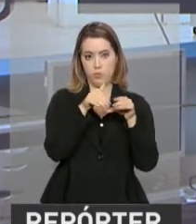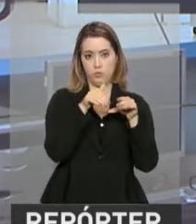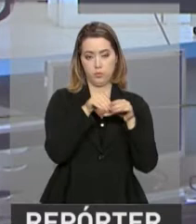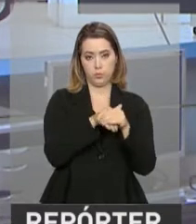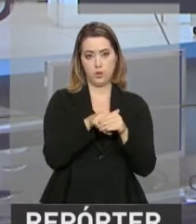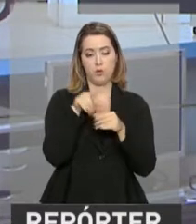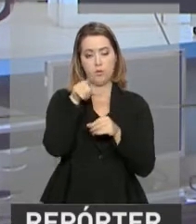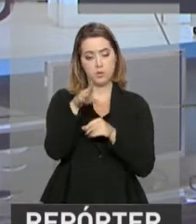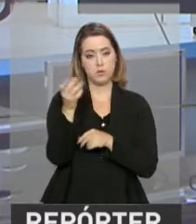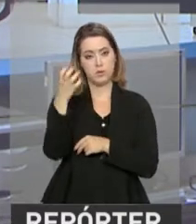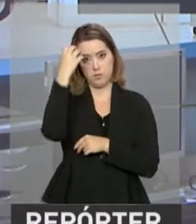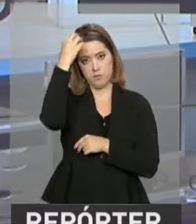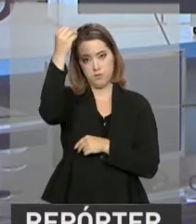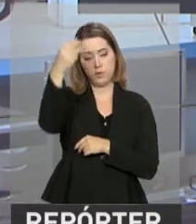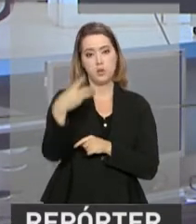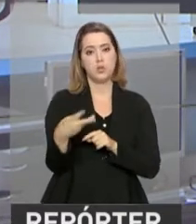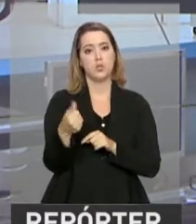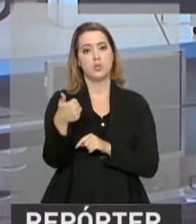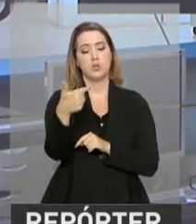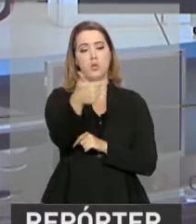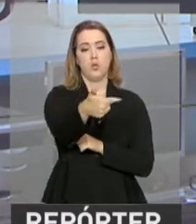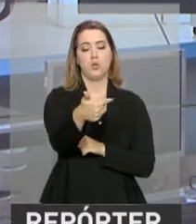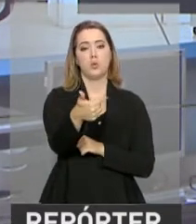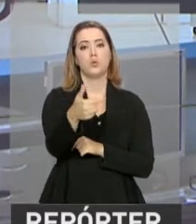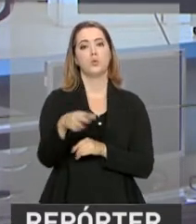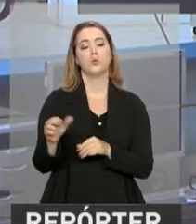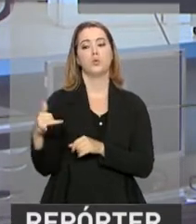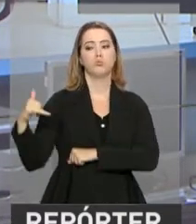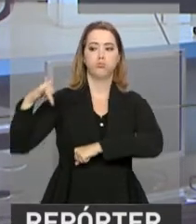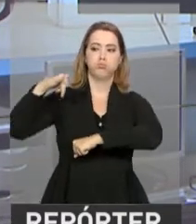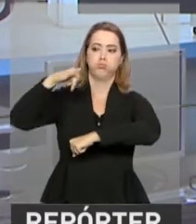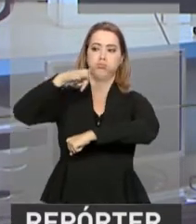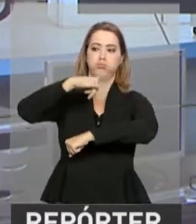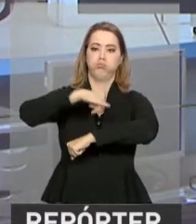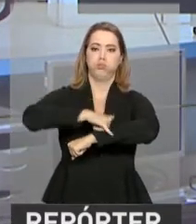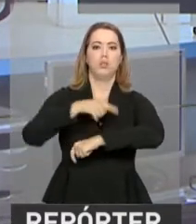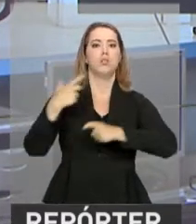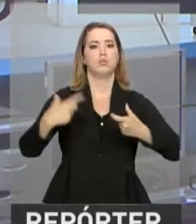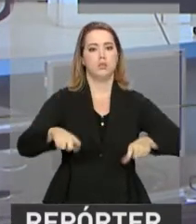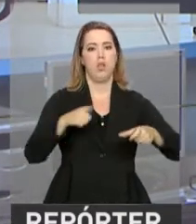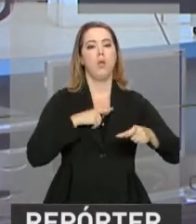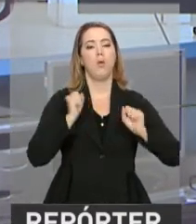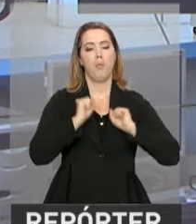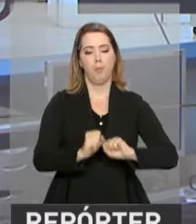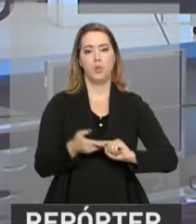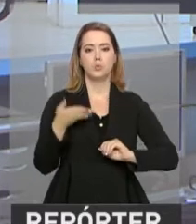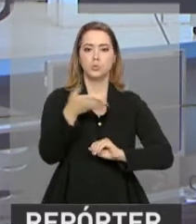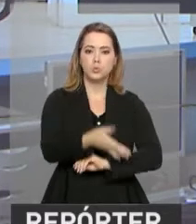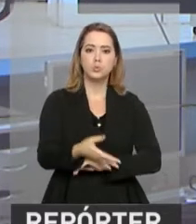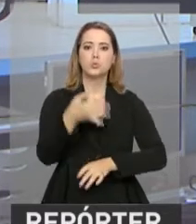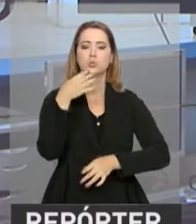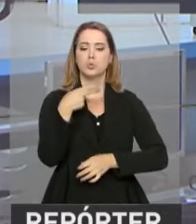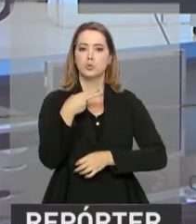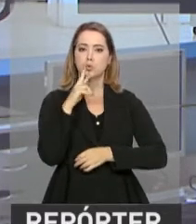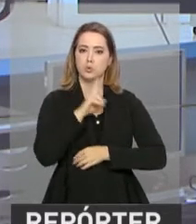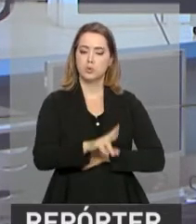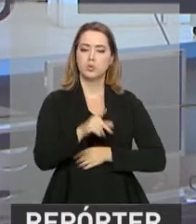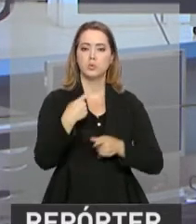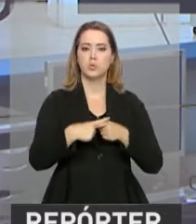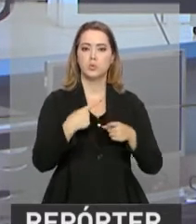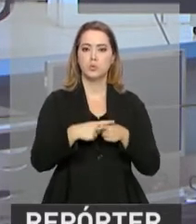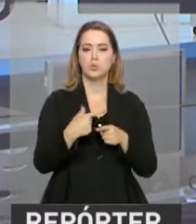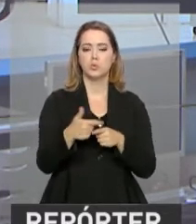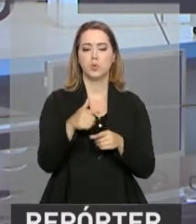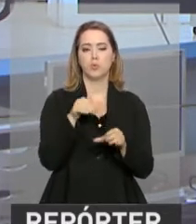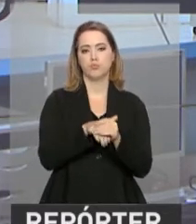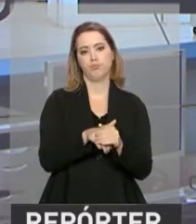pela infraero vão contar com postos de justificativa eleitoral neste domingo o segundo turno das eleições para prefeitos